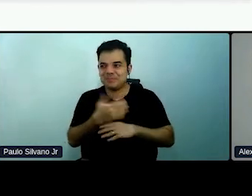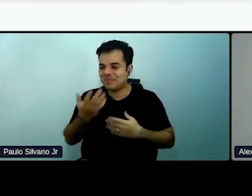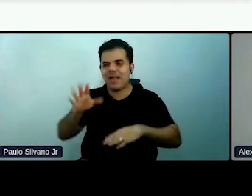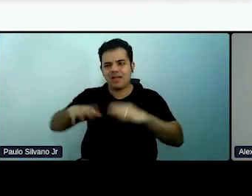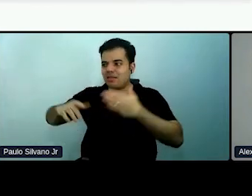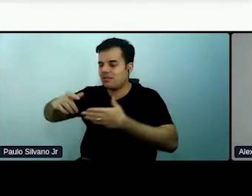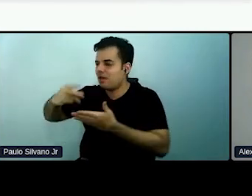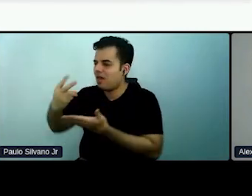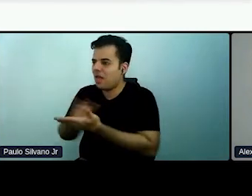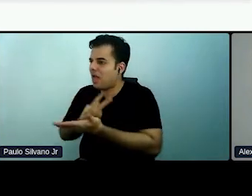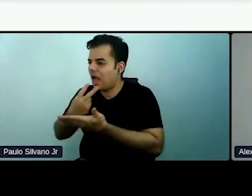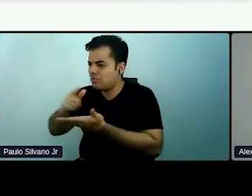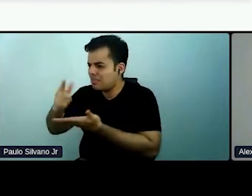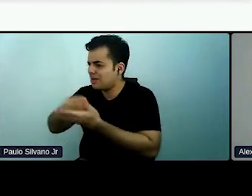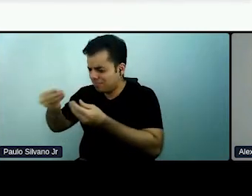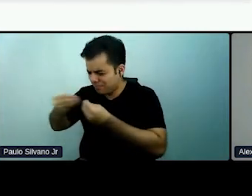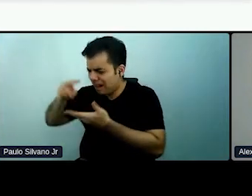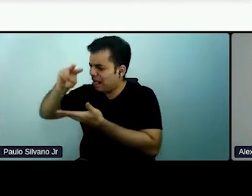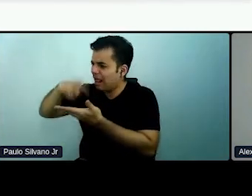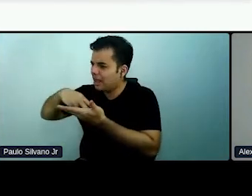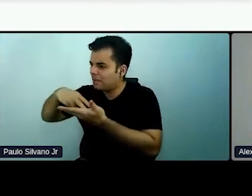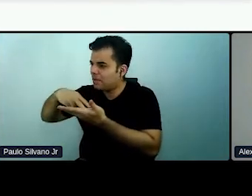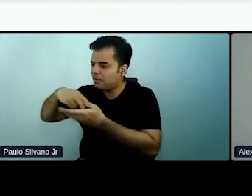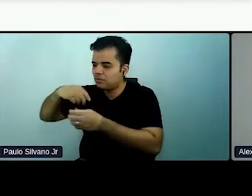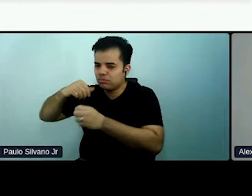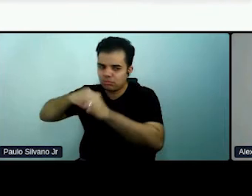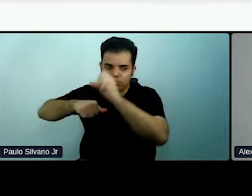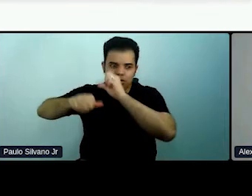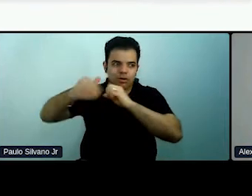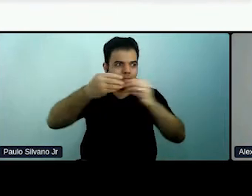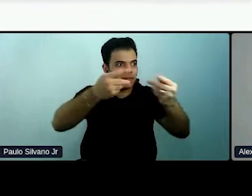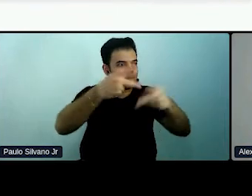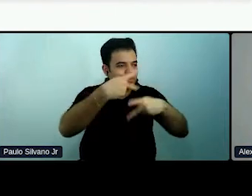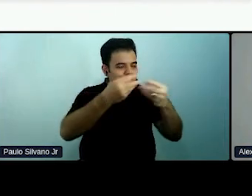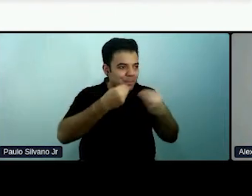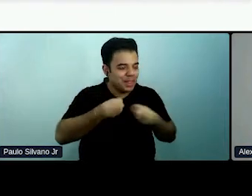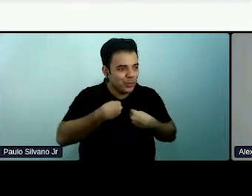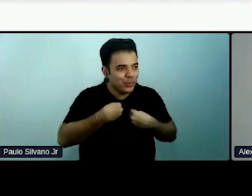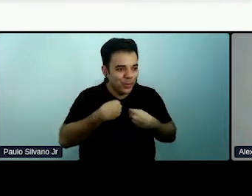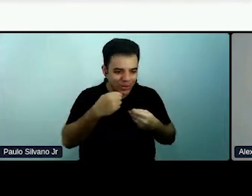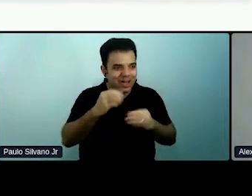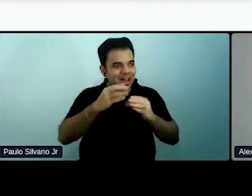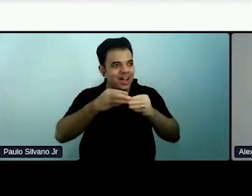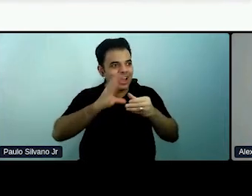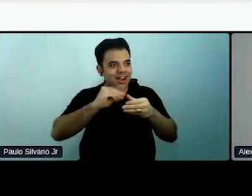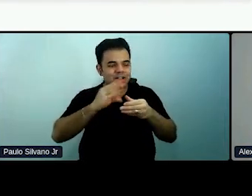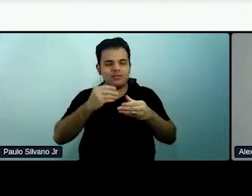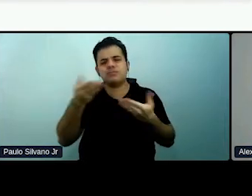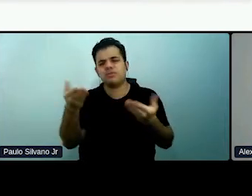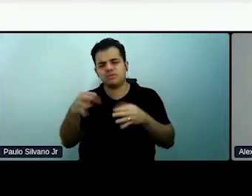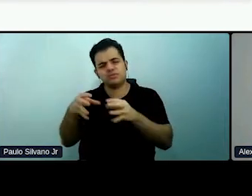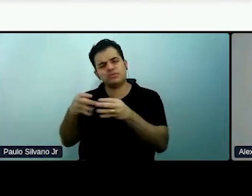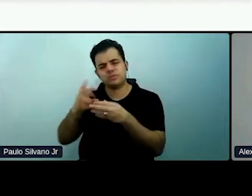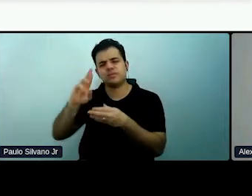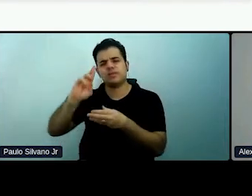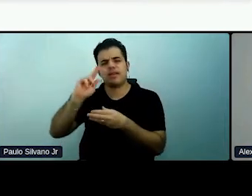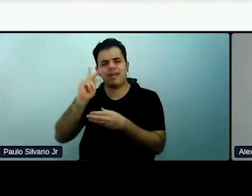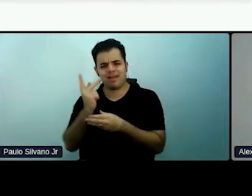que virou um baita de um presente e, com certeza, um aprendizado, né? Então, hoje o time de RH, todos os